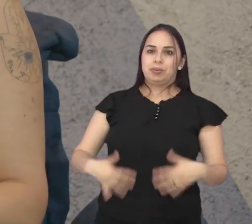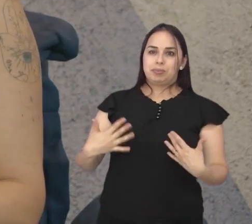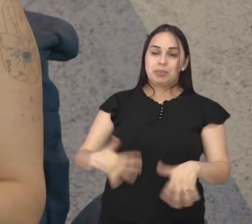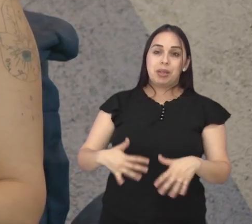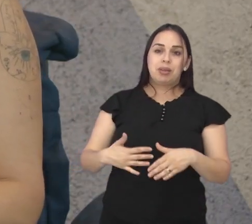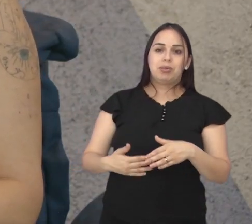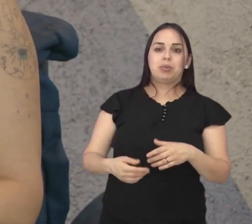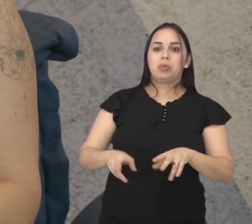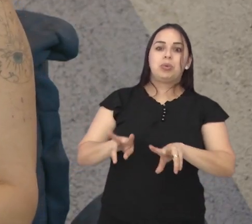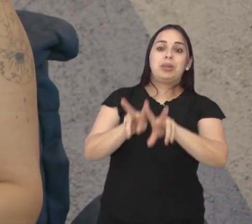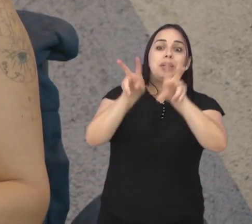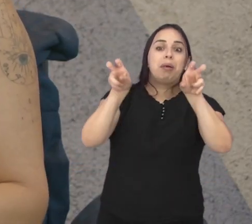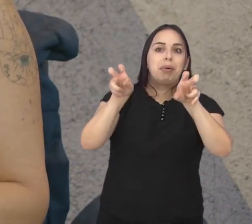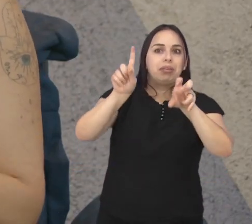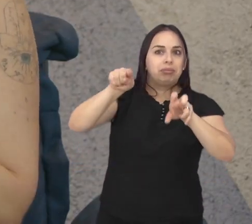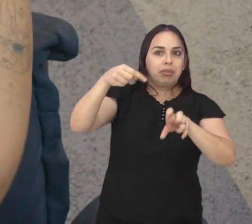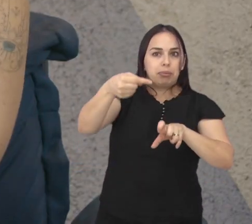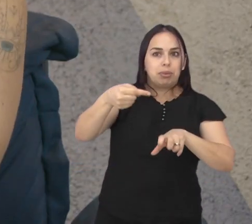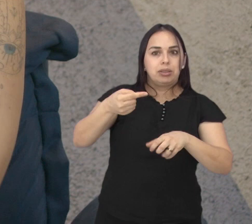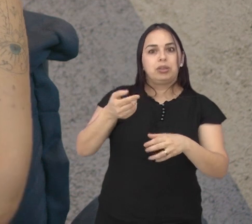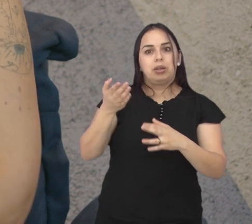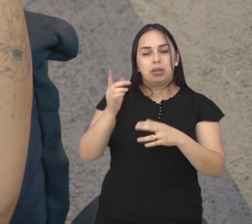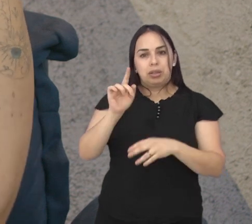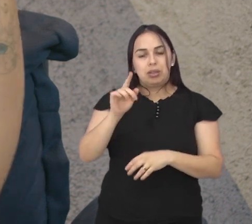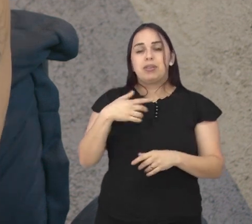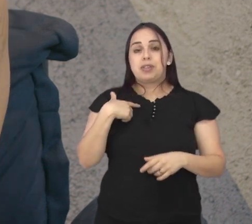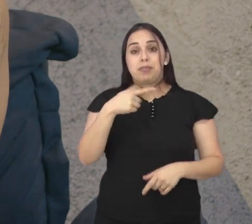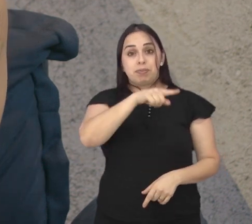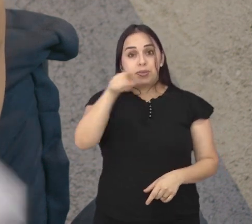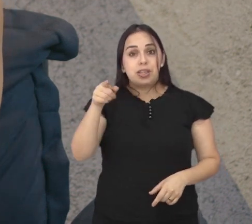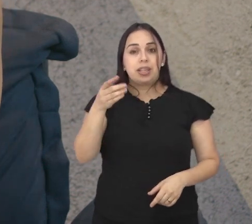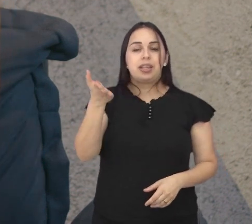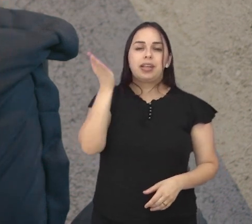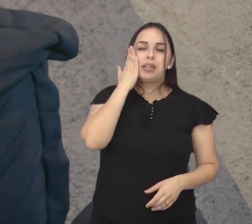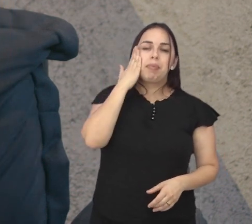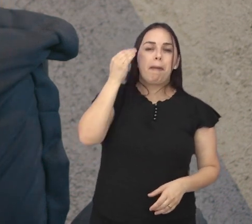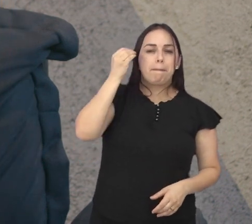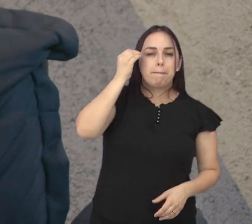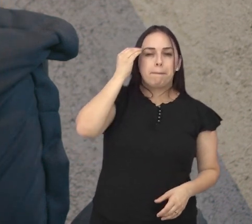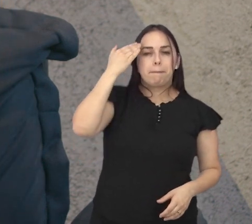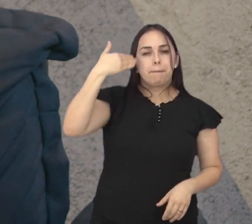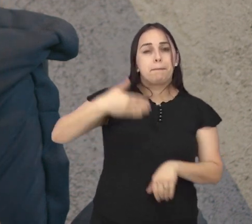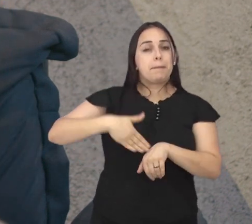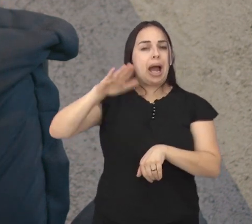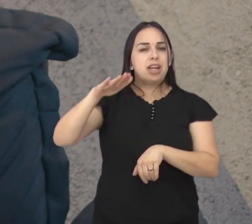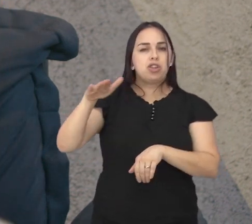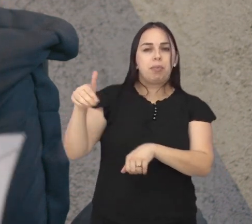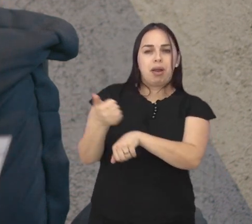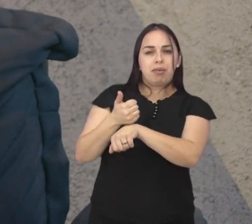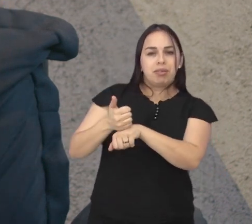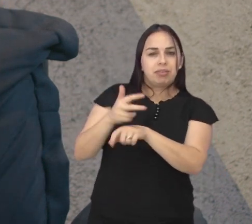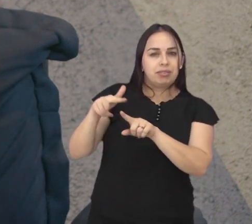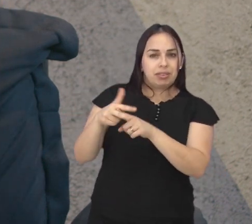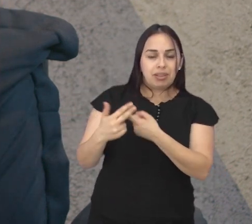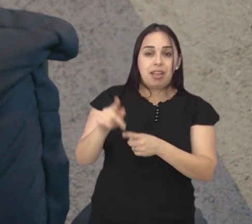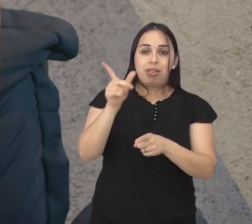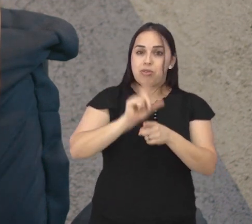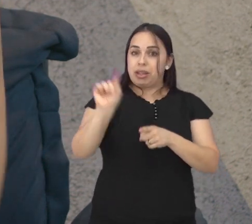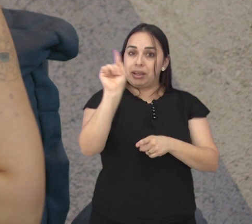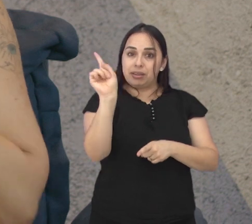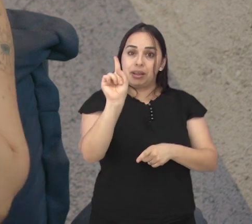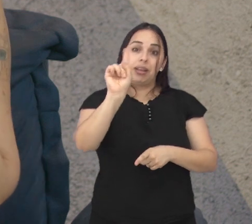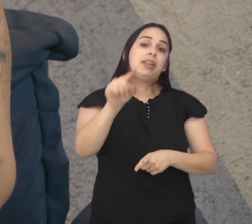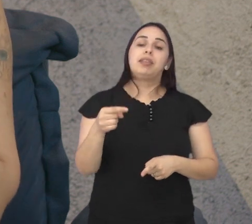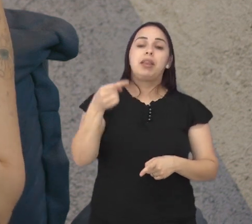muito assunto. A gente deixa para o próximo bloco. E se você que se interessou e quer saber mais sobre a profissão de